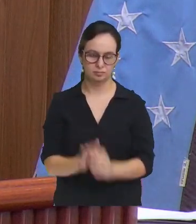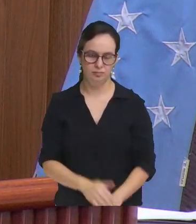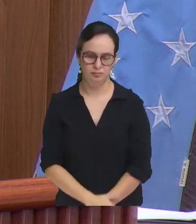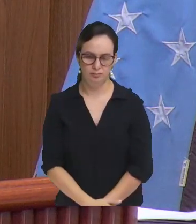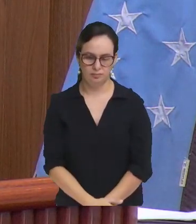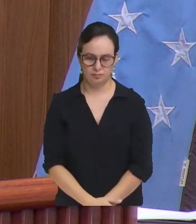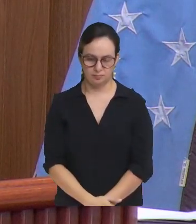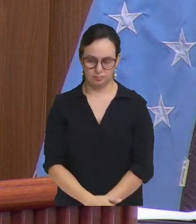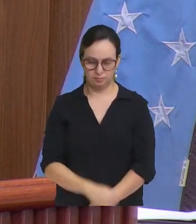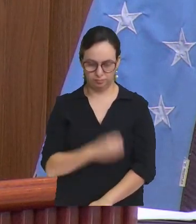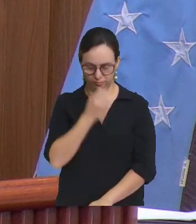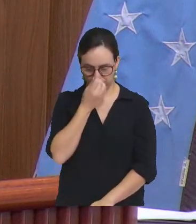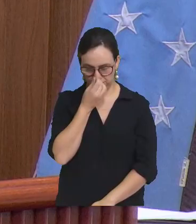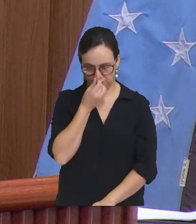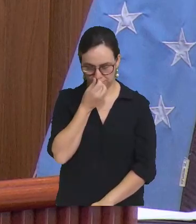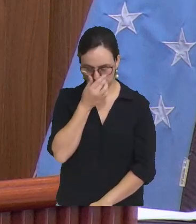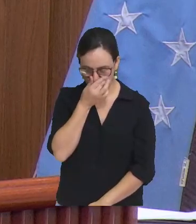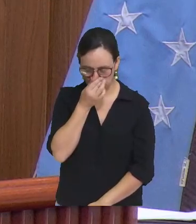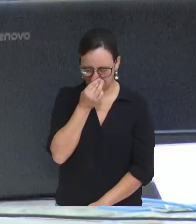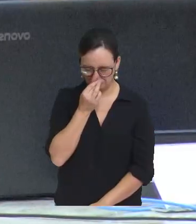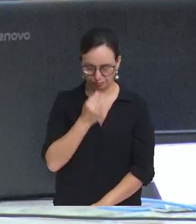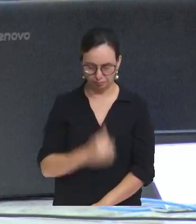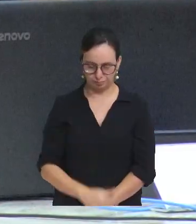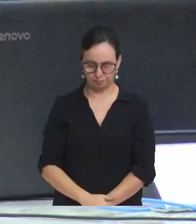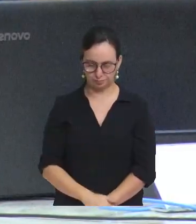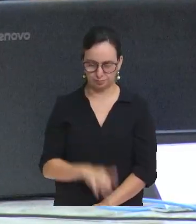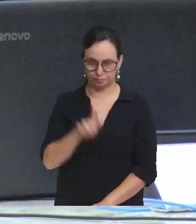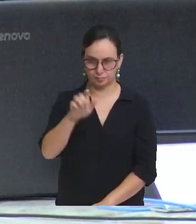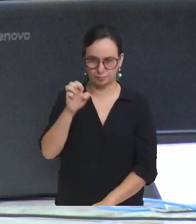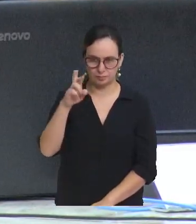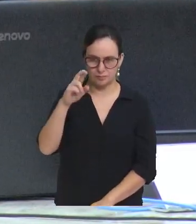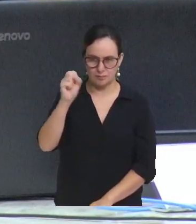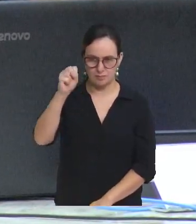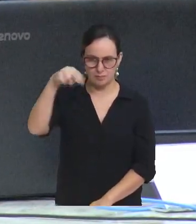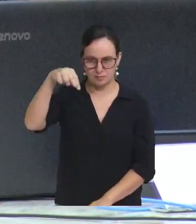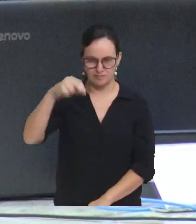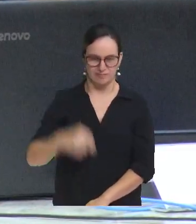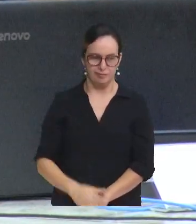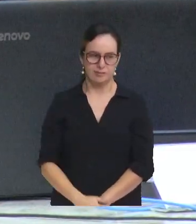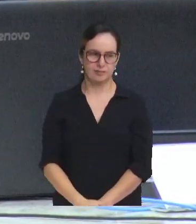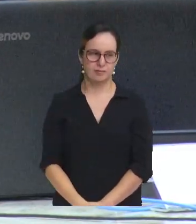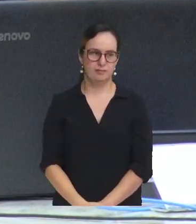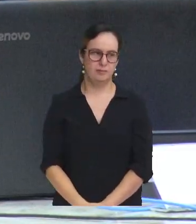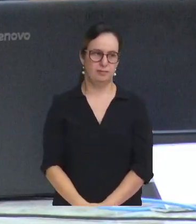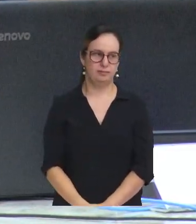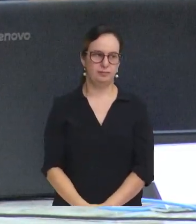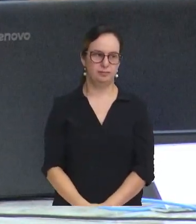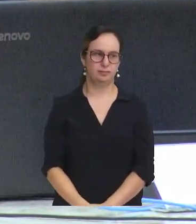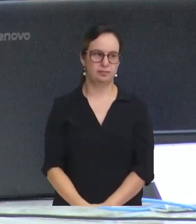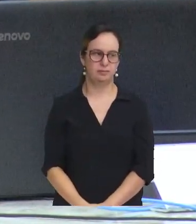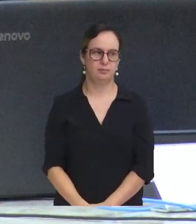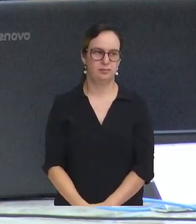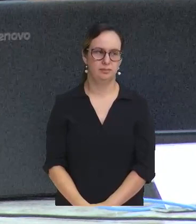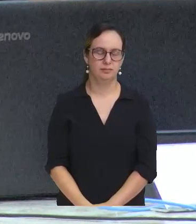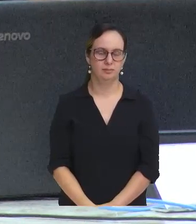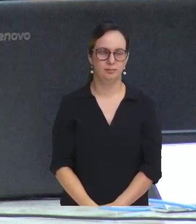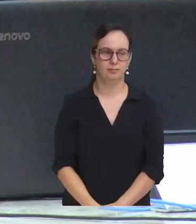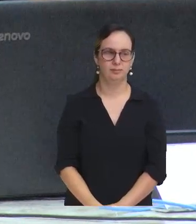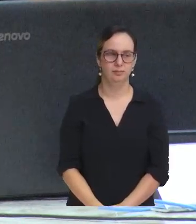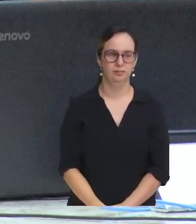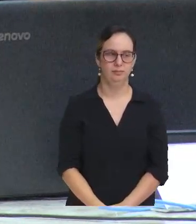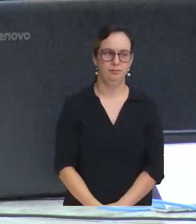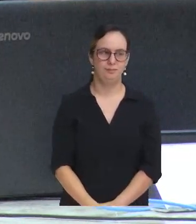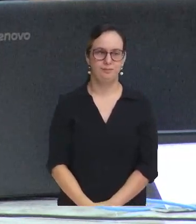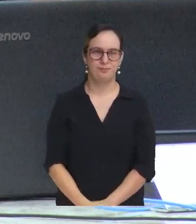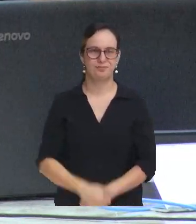Com a palavra, o vereador Gerson Alves. Muito obrigado, senhor presidente. Senhor presidente, eu gostaria de primeiramente,